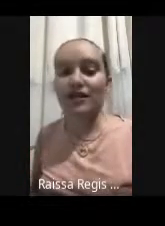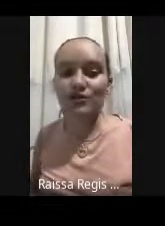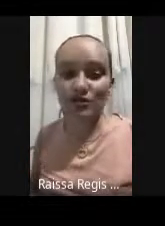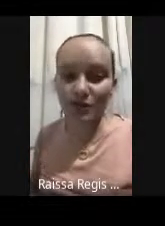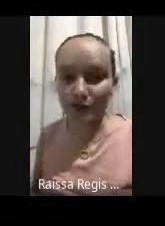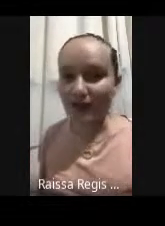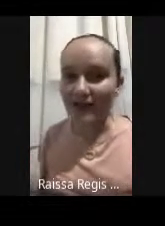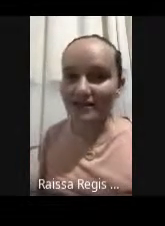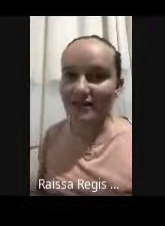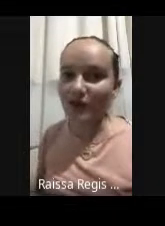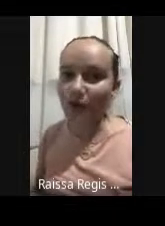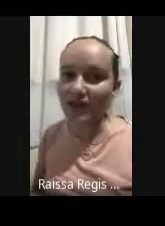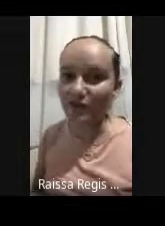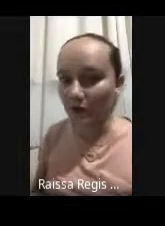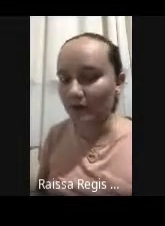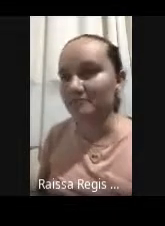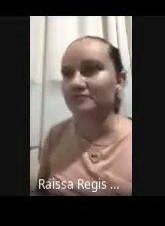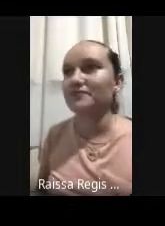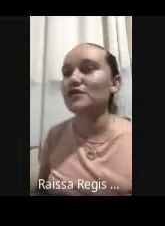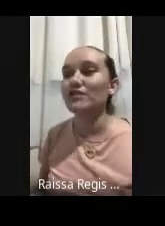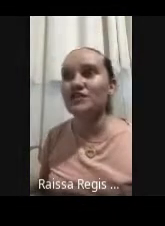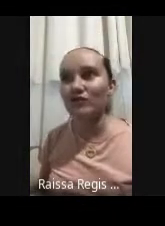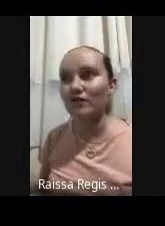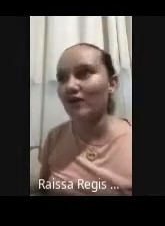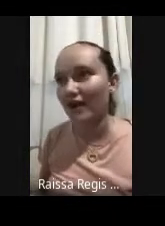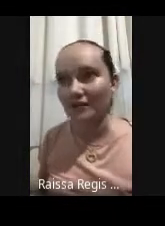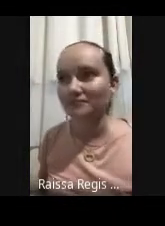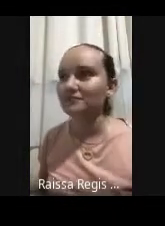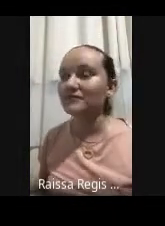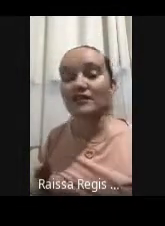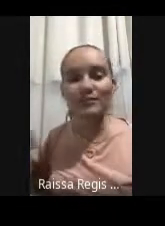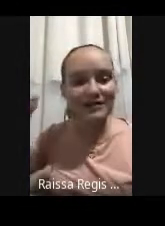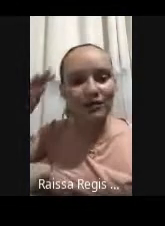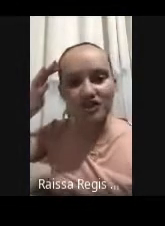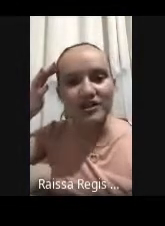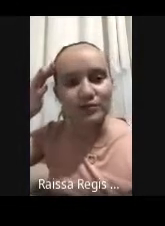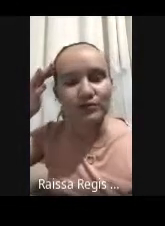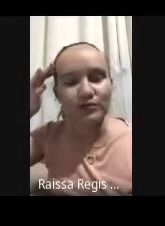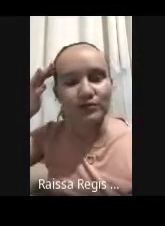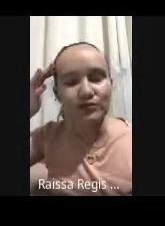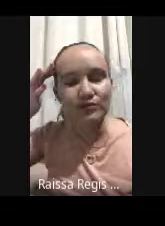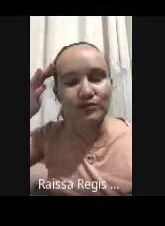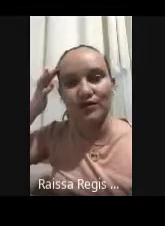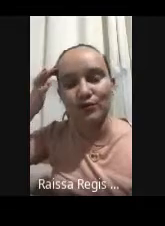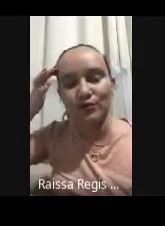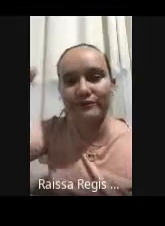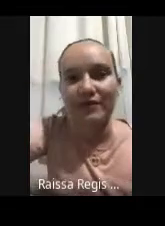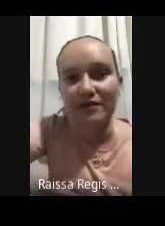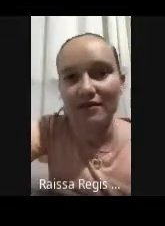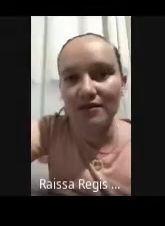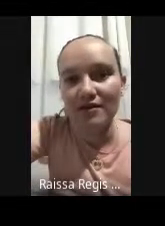E aí surgiu a escrita cuneiforme. Não sei se vocês já ouviram falar, mas quando a gente está no aprendendo,